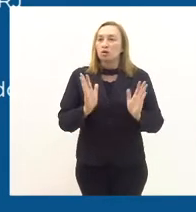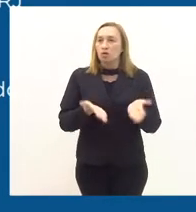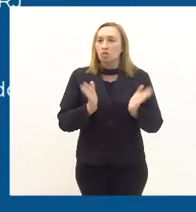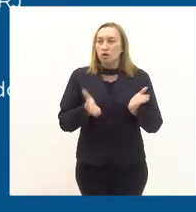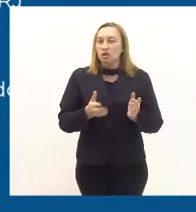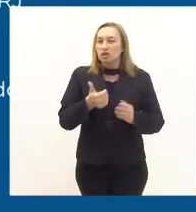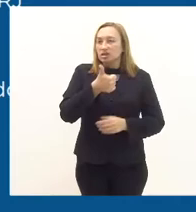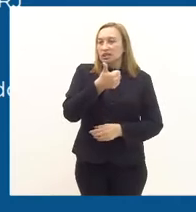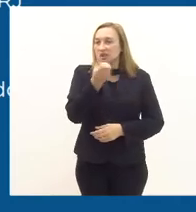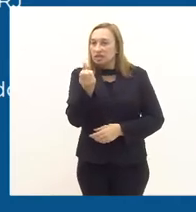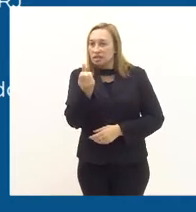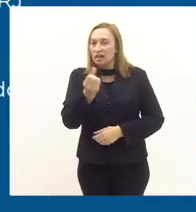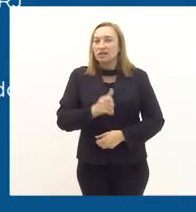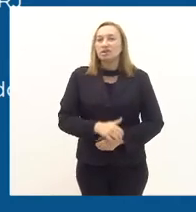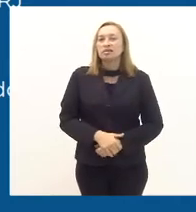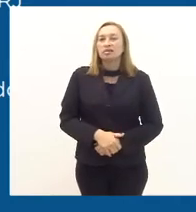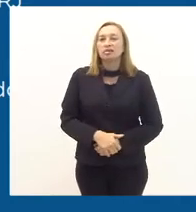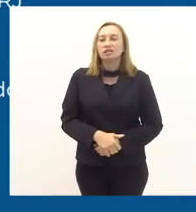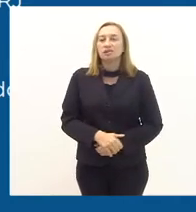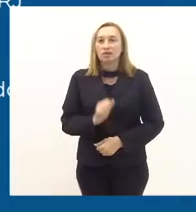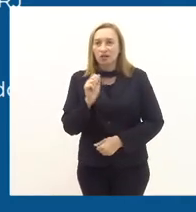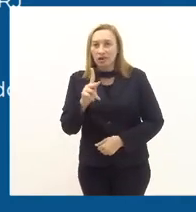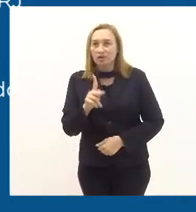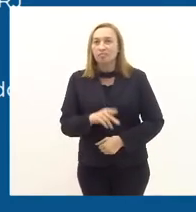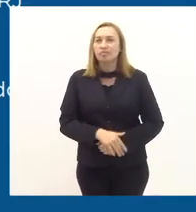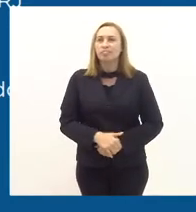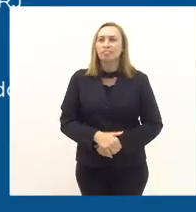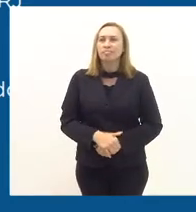são 16, ok?